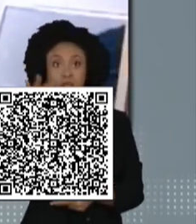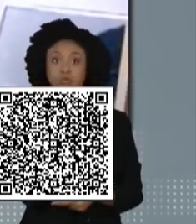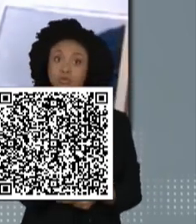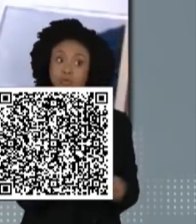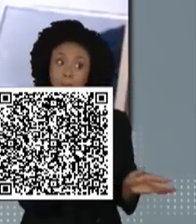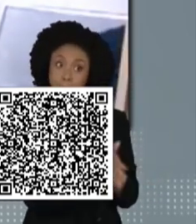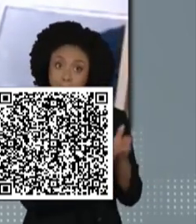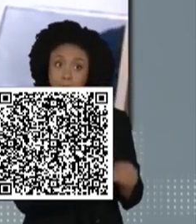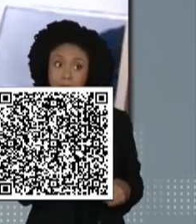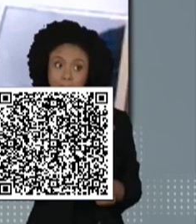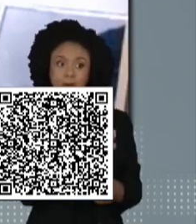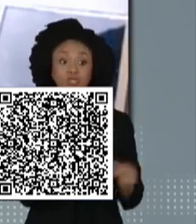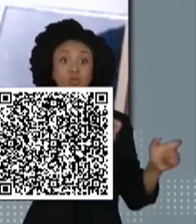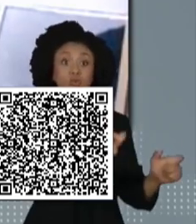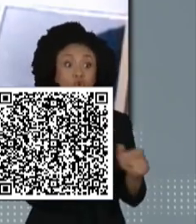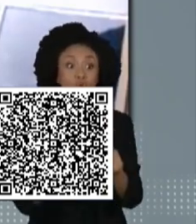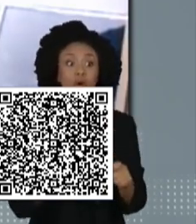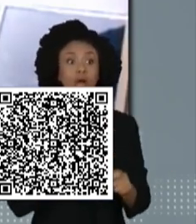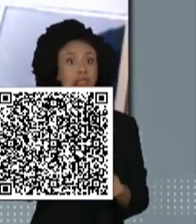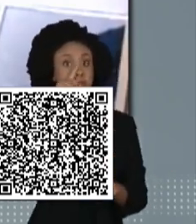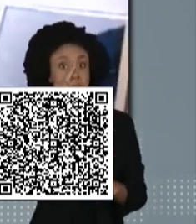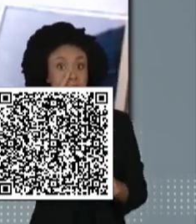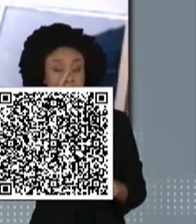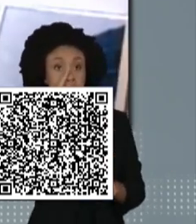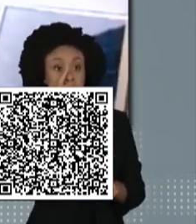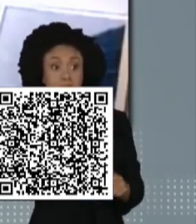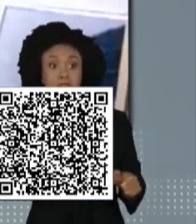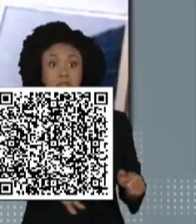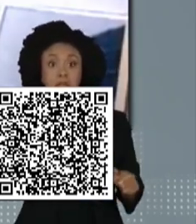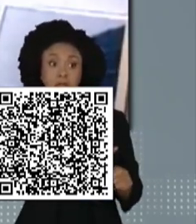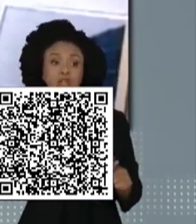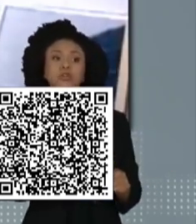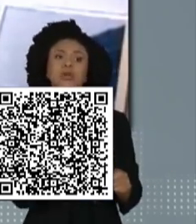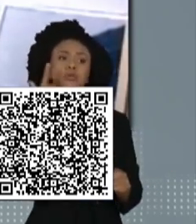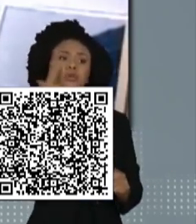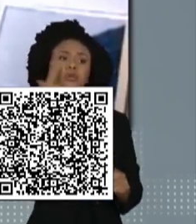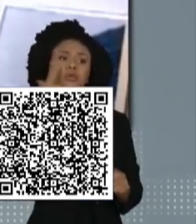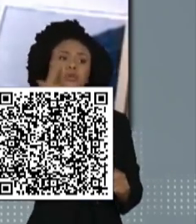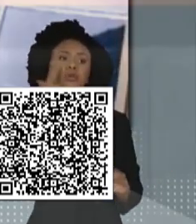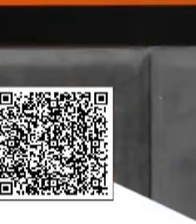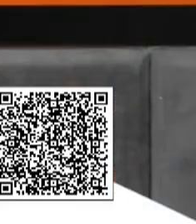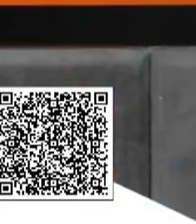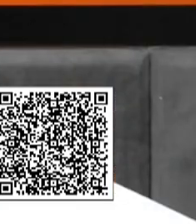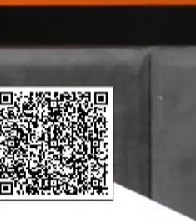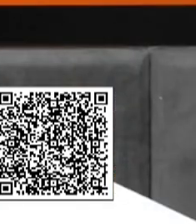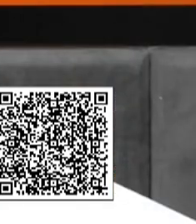pobres habitem, né, áreas, regiões com melhores condições.